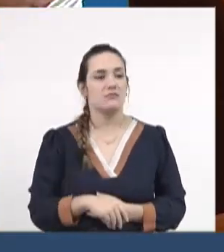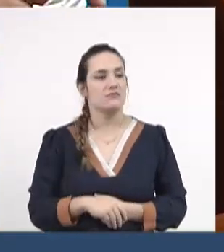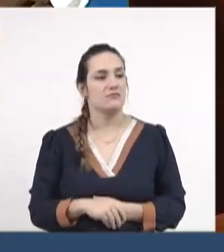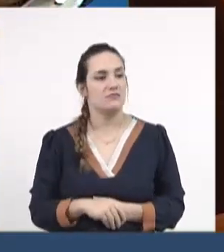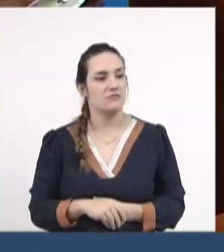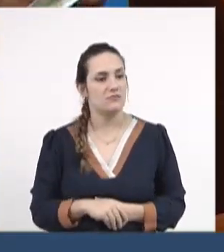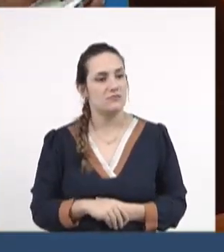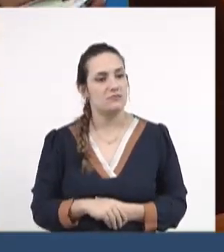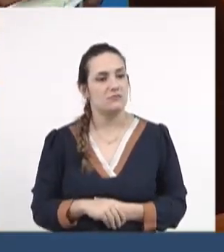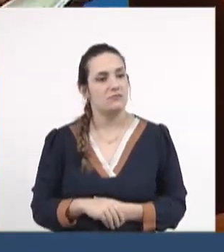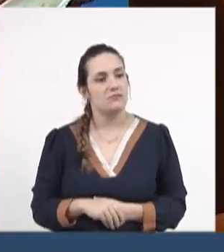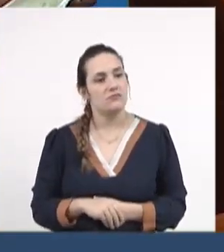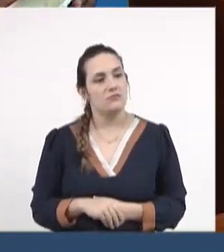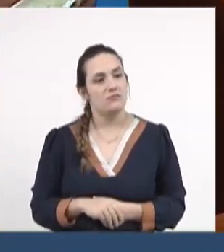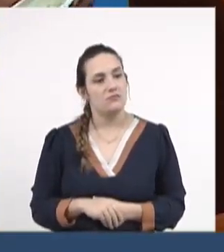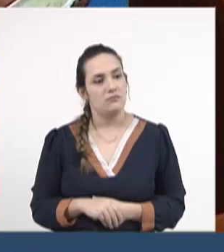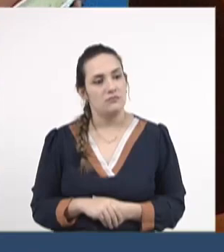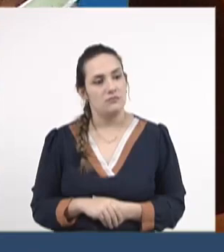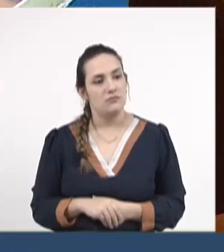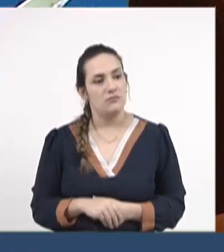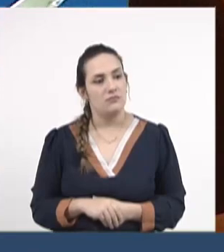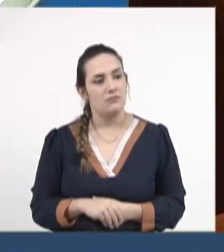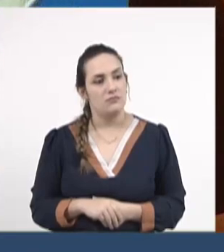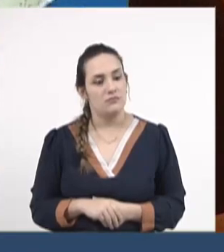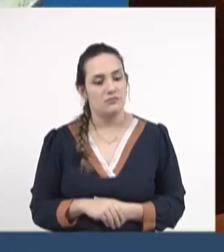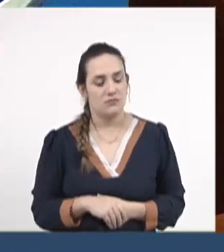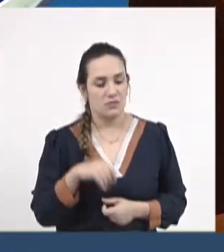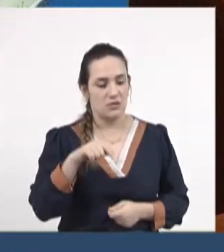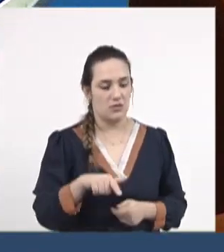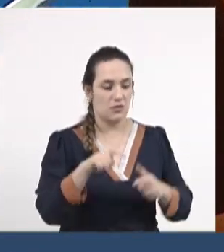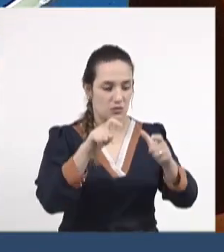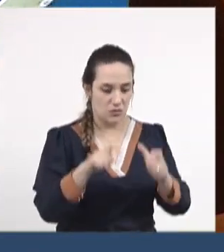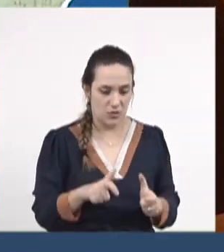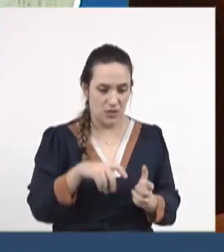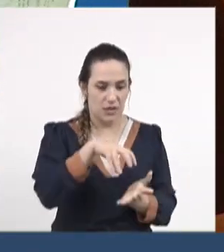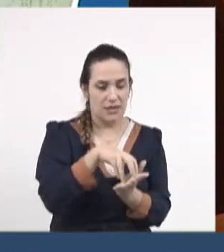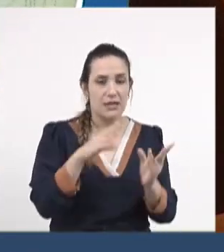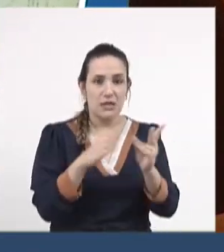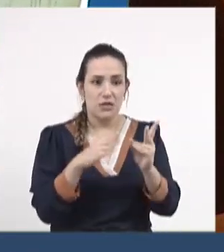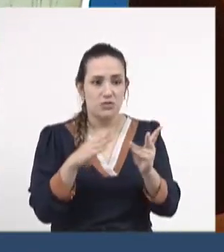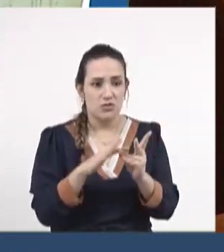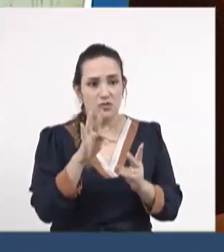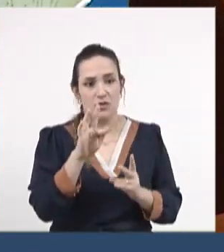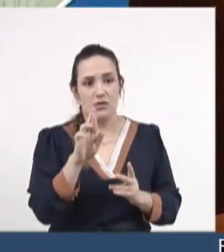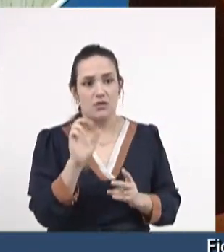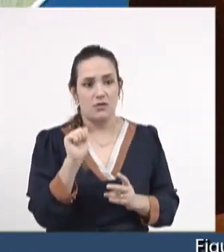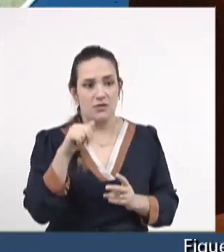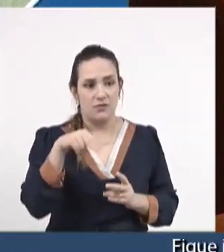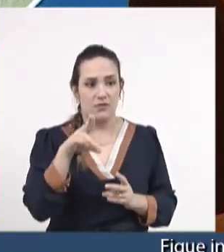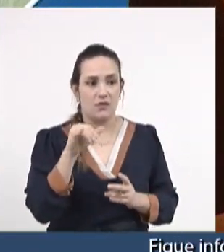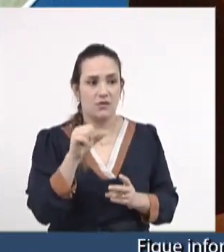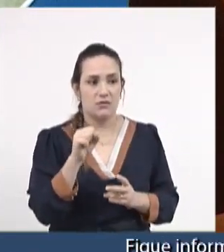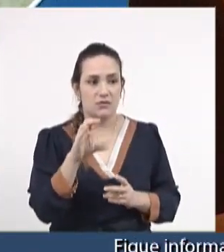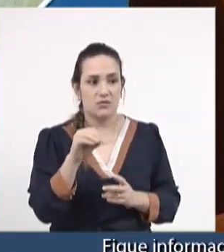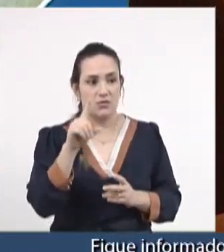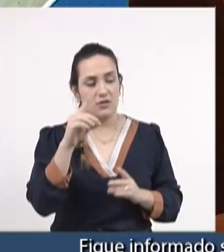Está aqui, ó. Posto indígena Francisco Horta Barbosa. Cópia do